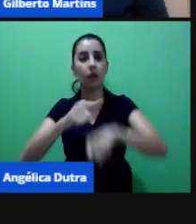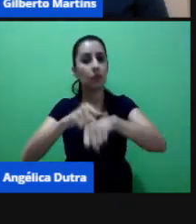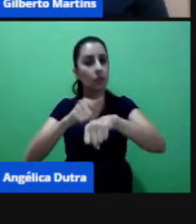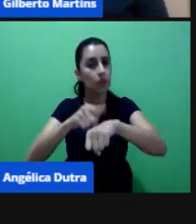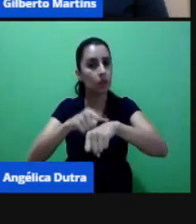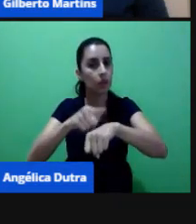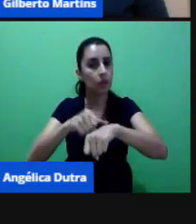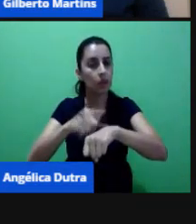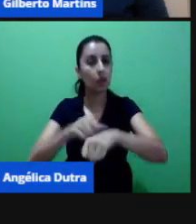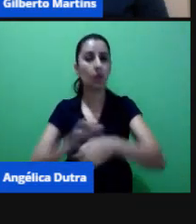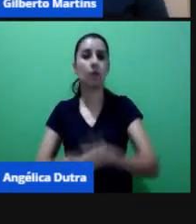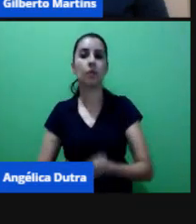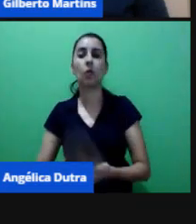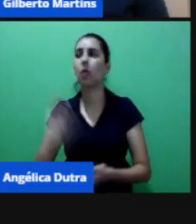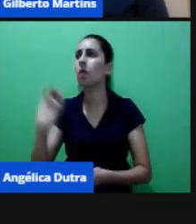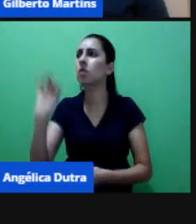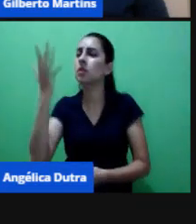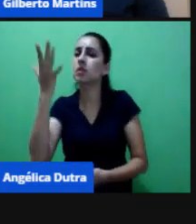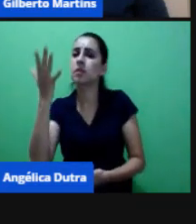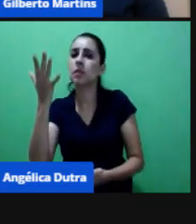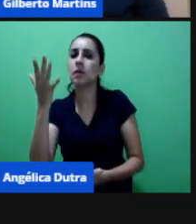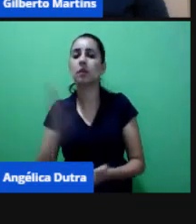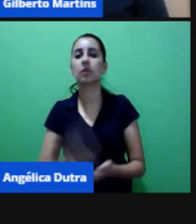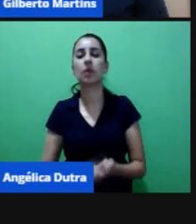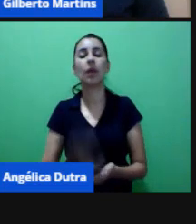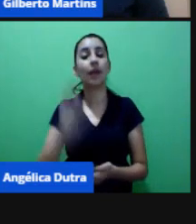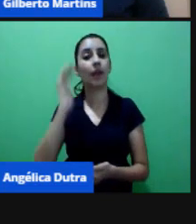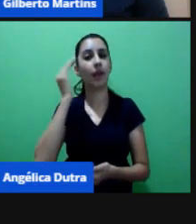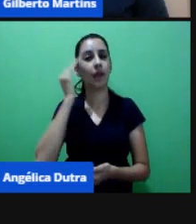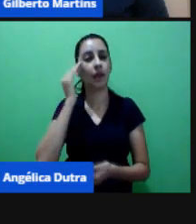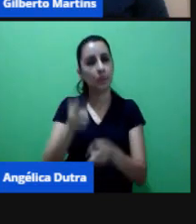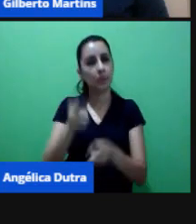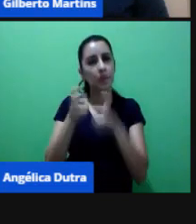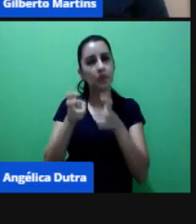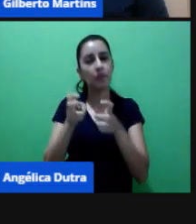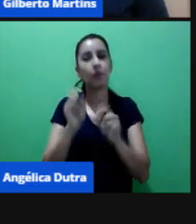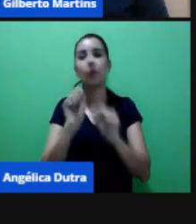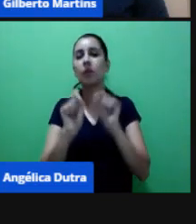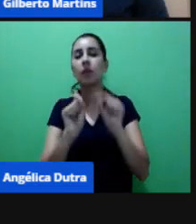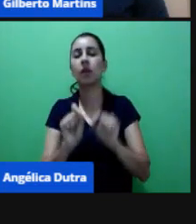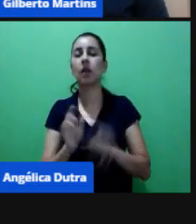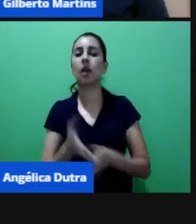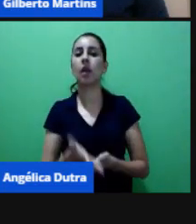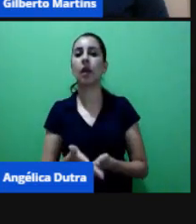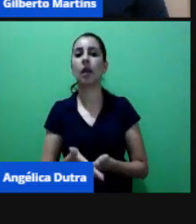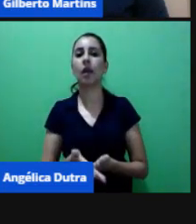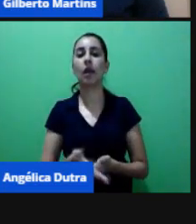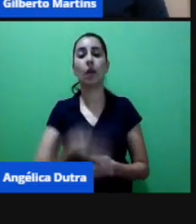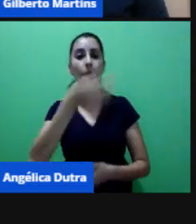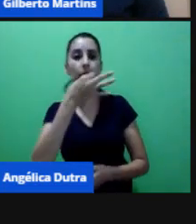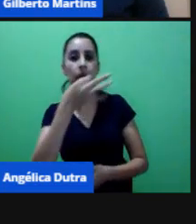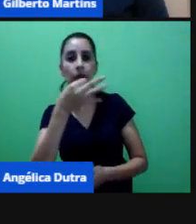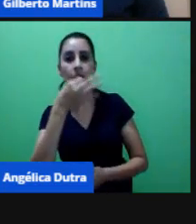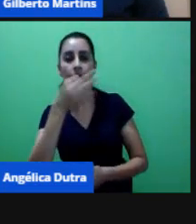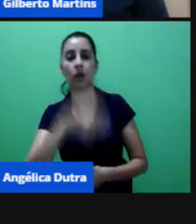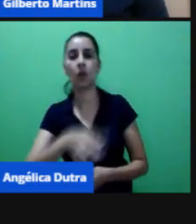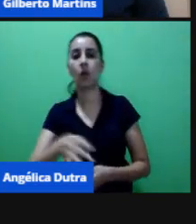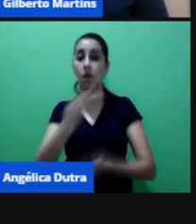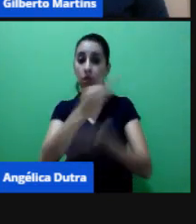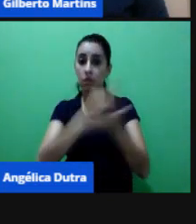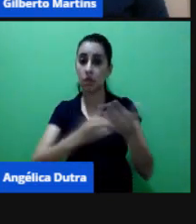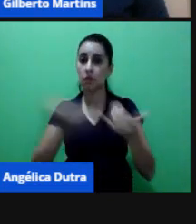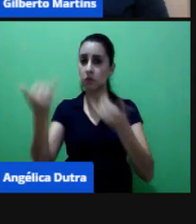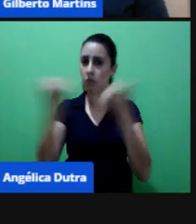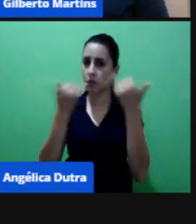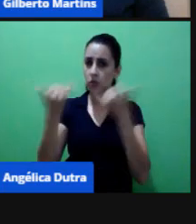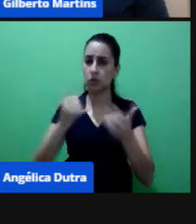fato notificado, distinguir fatos de opinião, sugestão de texto, informativo,